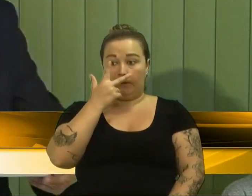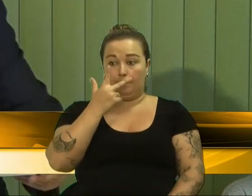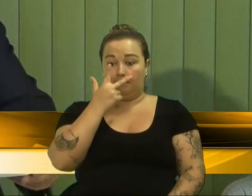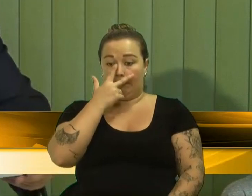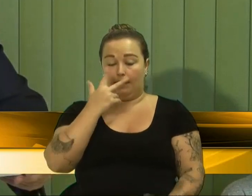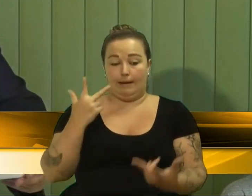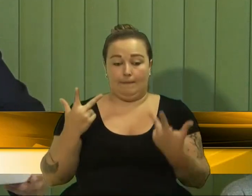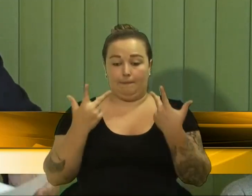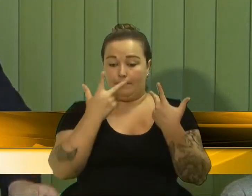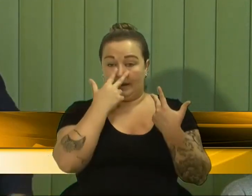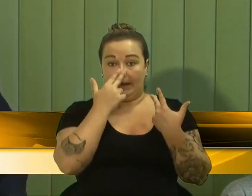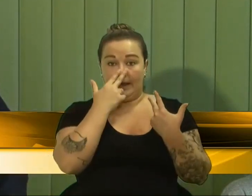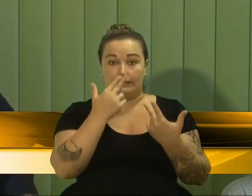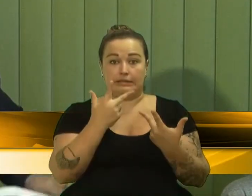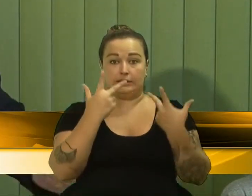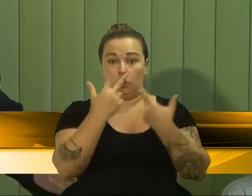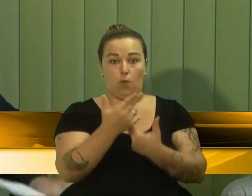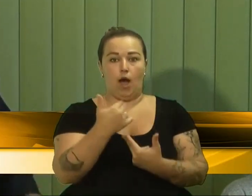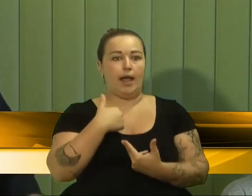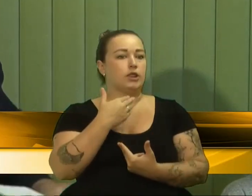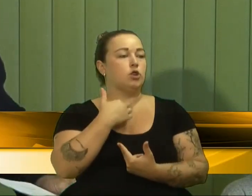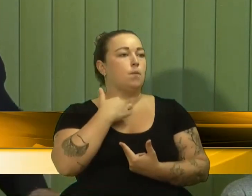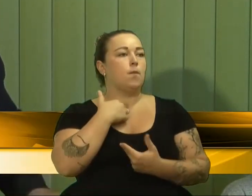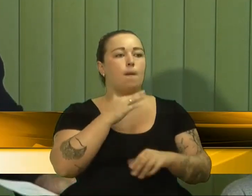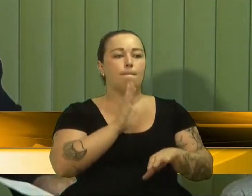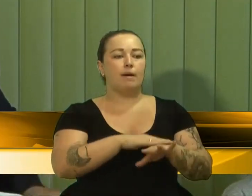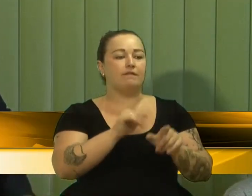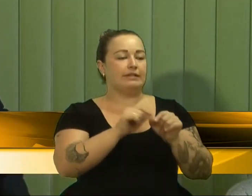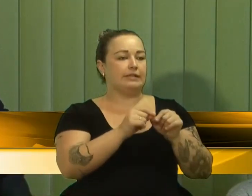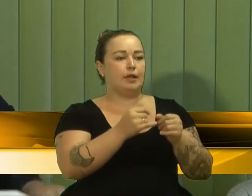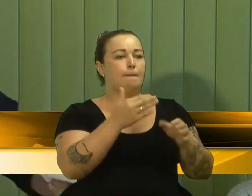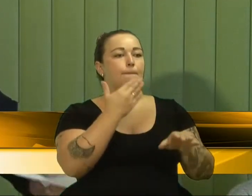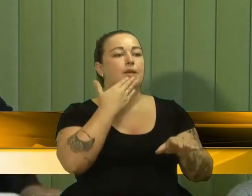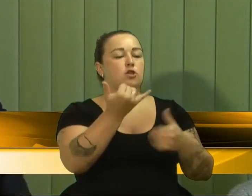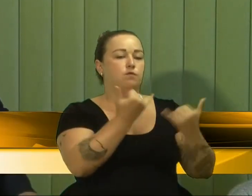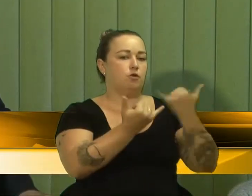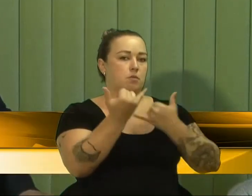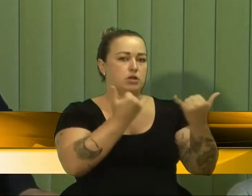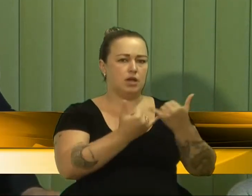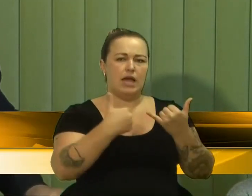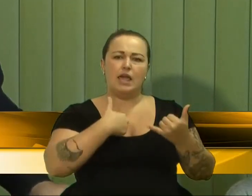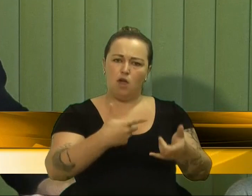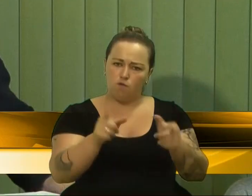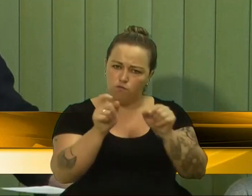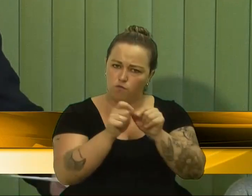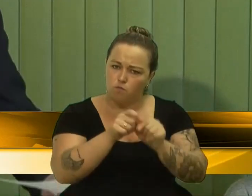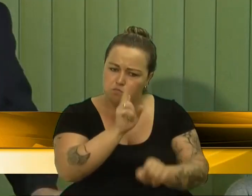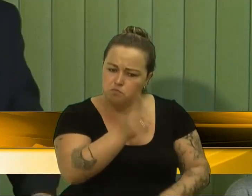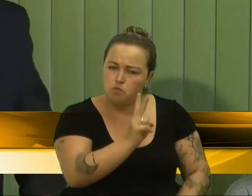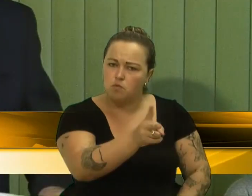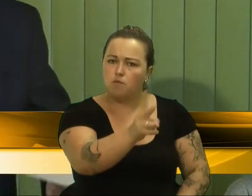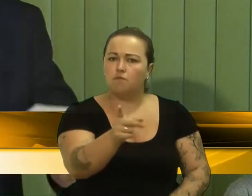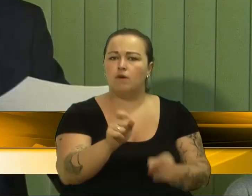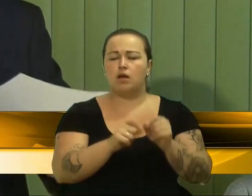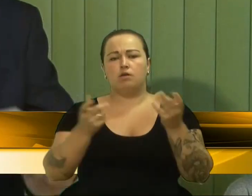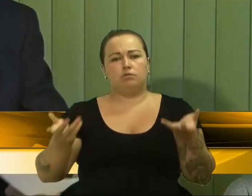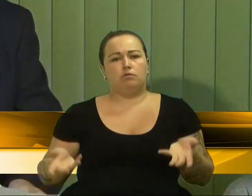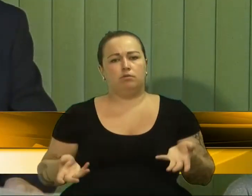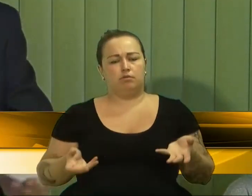do tipo, não faz mais pedido de informações. Vou fazer quantos pedidos de informações eu quiser fazer. E acho importante que